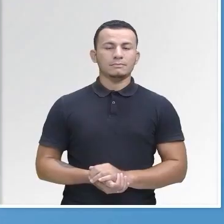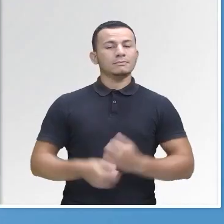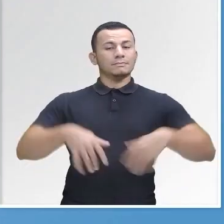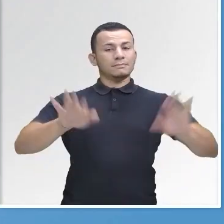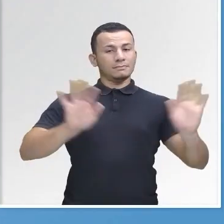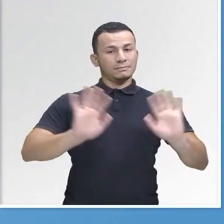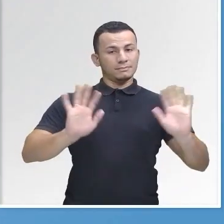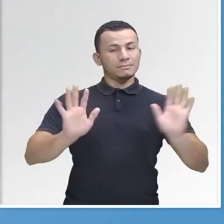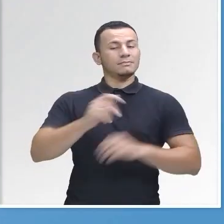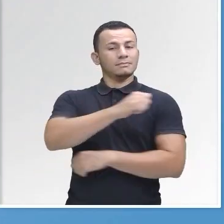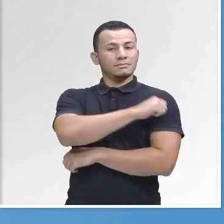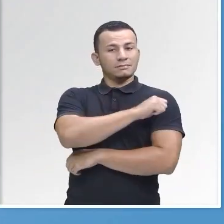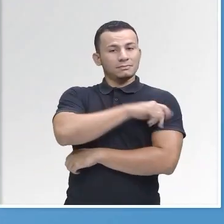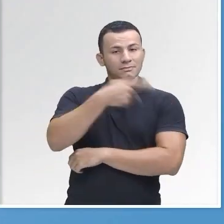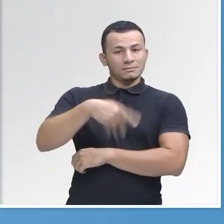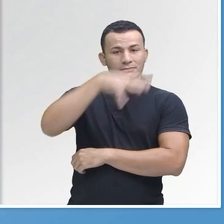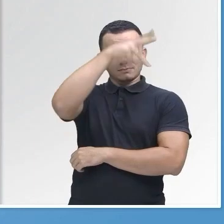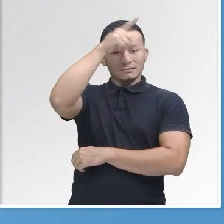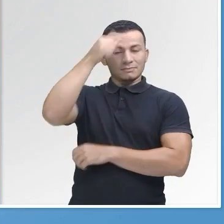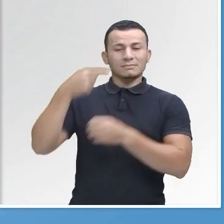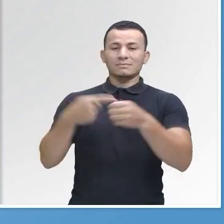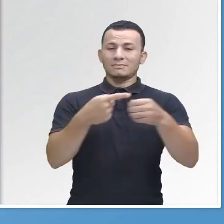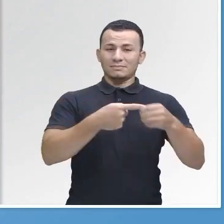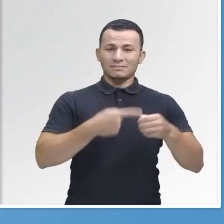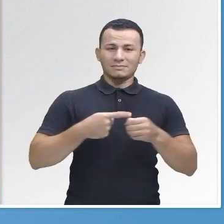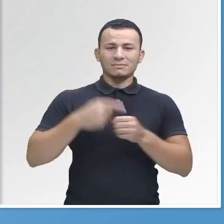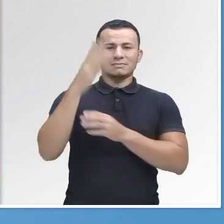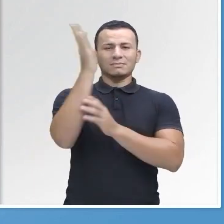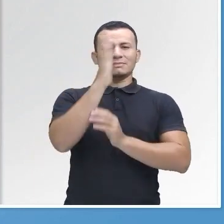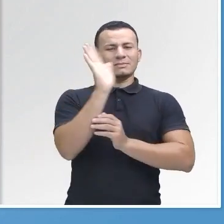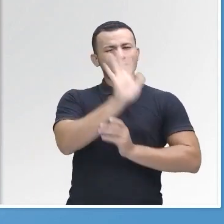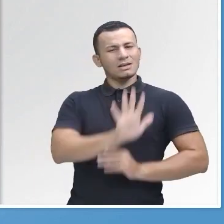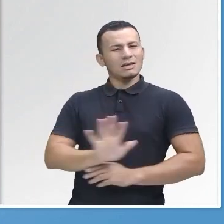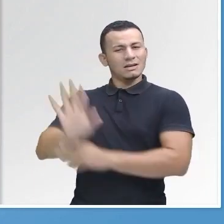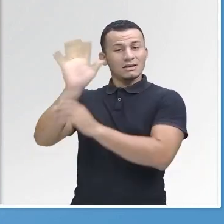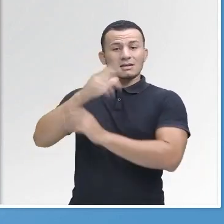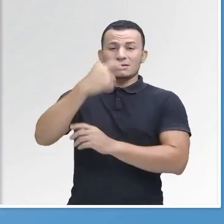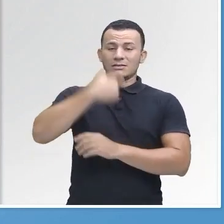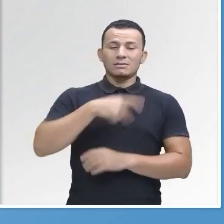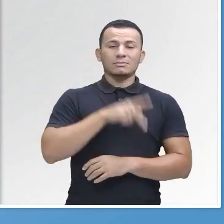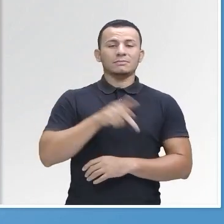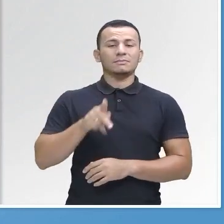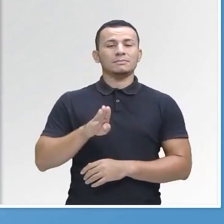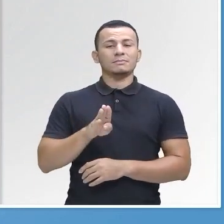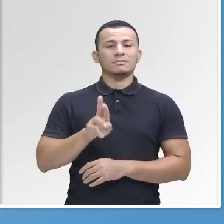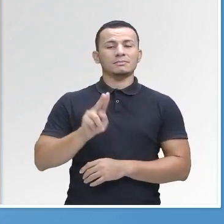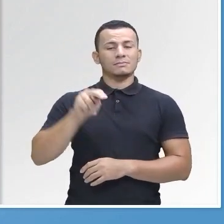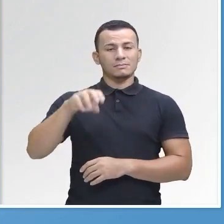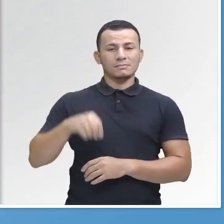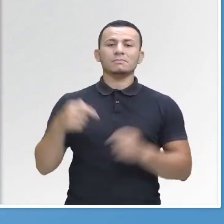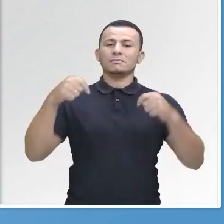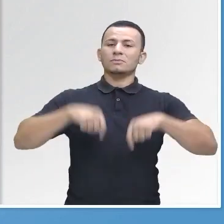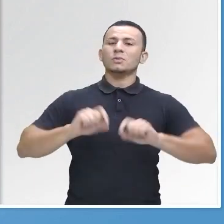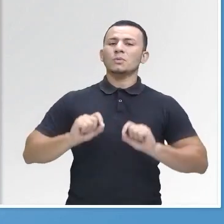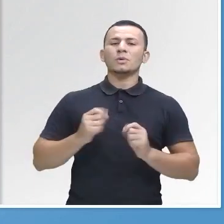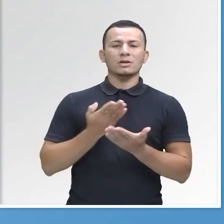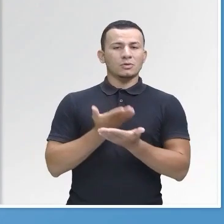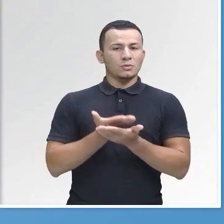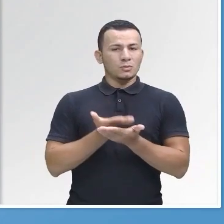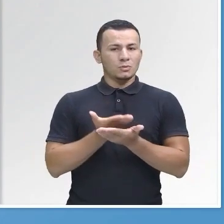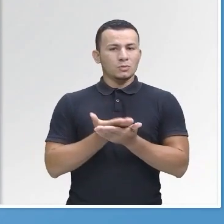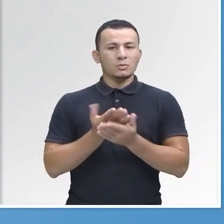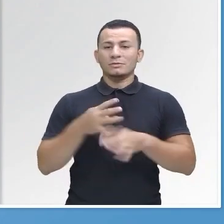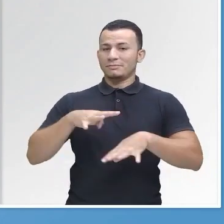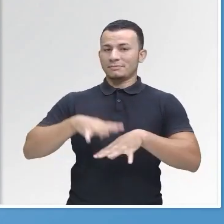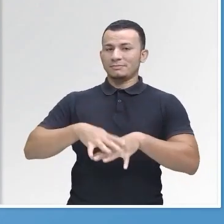Olá, meu querido aluno da capital, do interior e de todo o Brasil. Eu sou o professor Bruno Taiguara e hoje estaremos aqui para mais uma aula